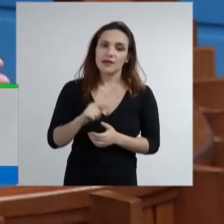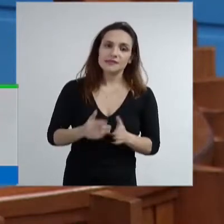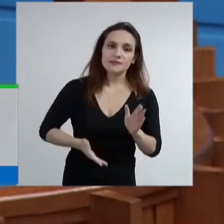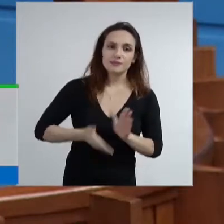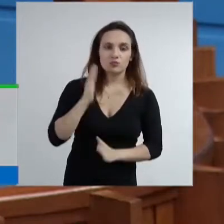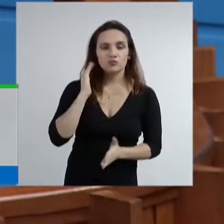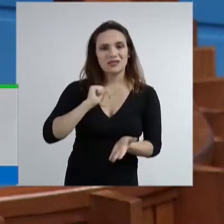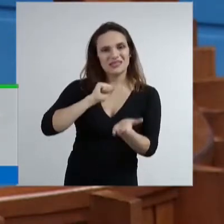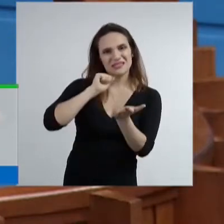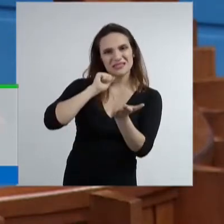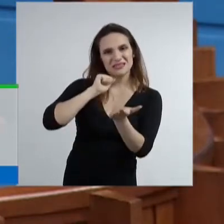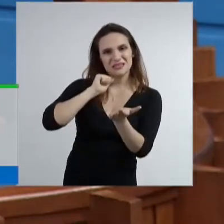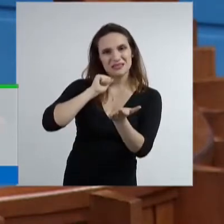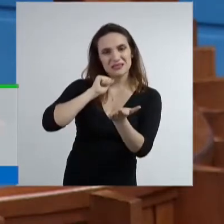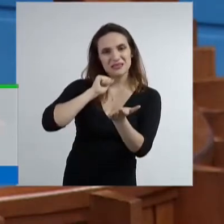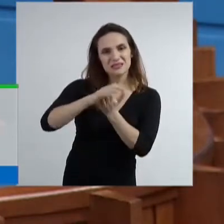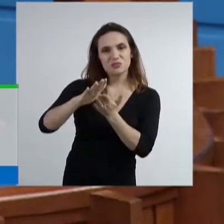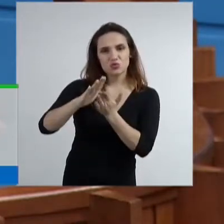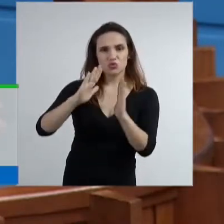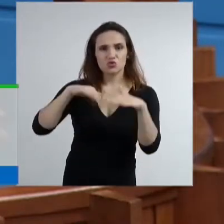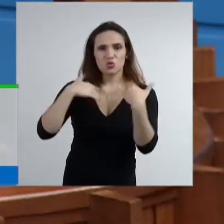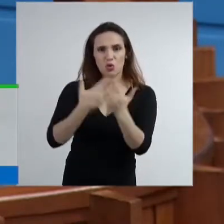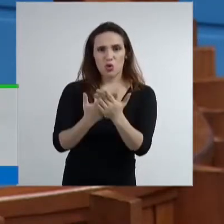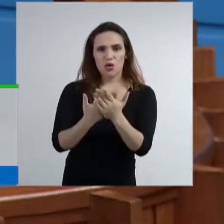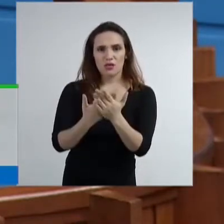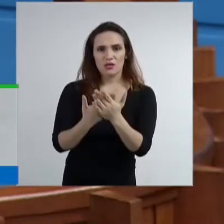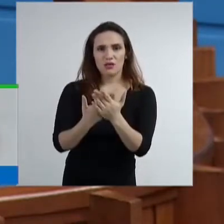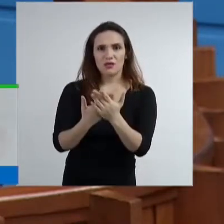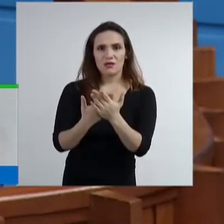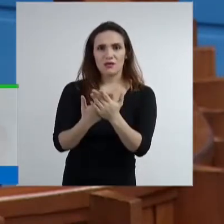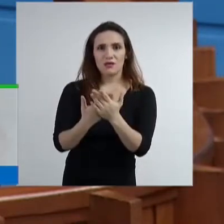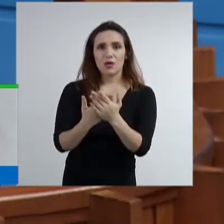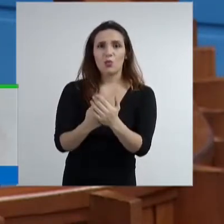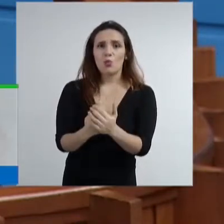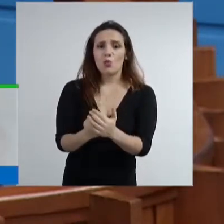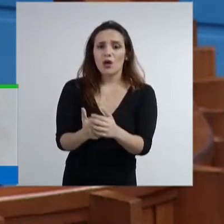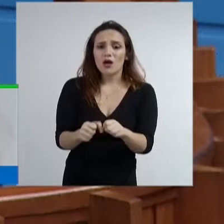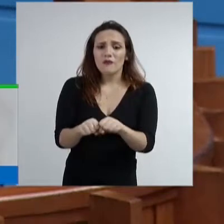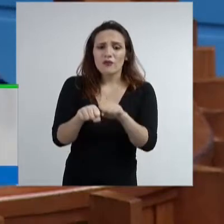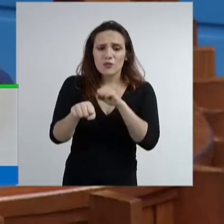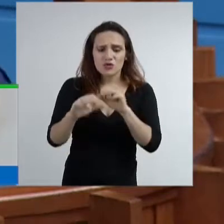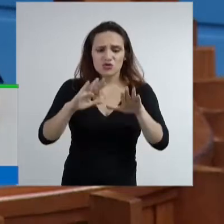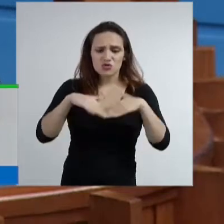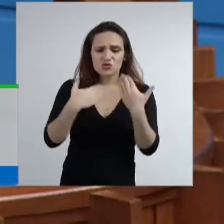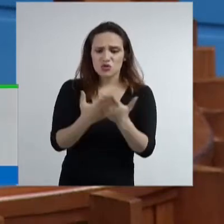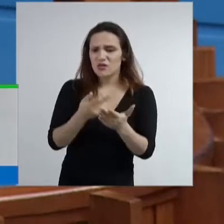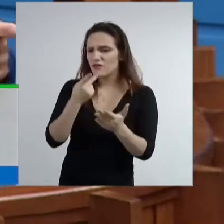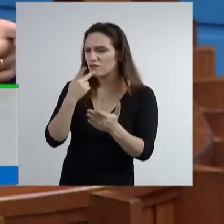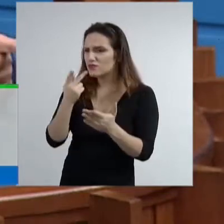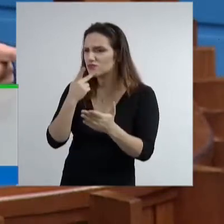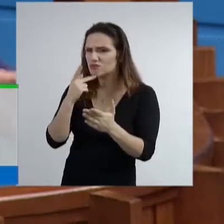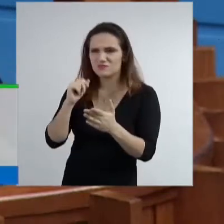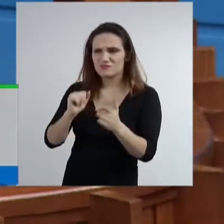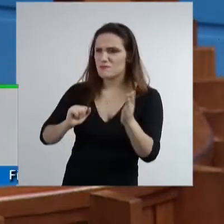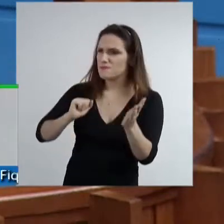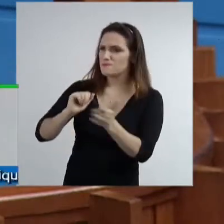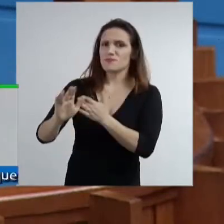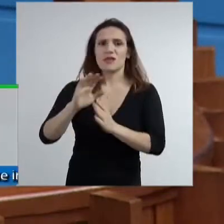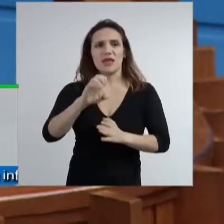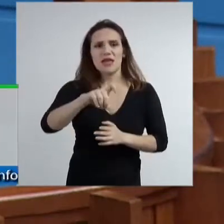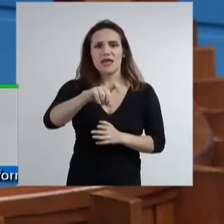E ela estava prestes a se formar. Veja a frustração que causou a ela, a tristeza quando ela foi